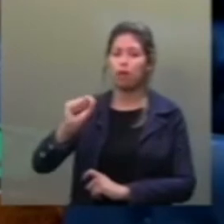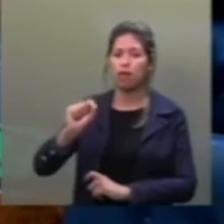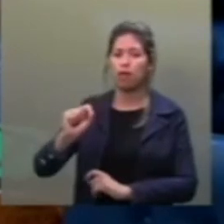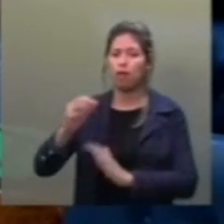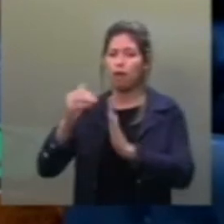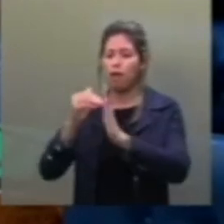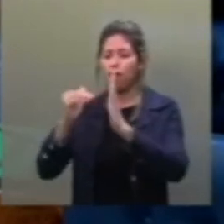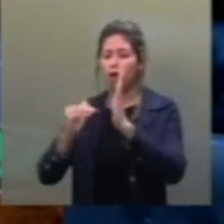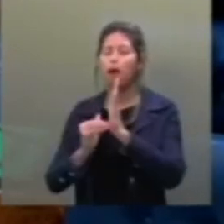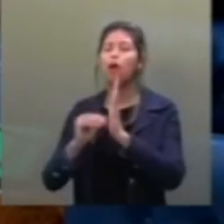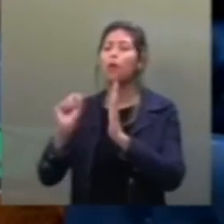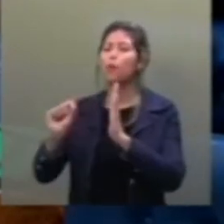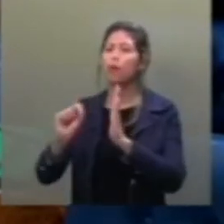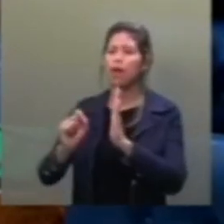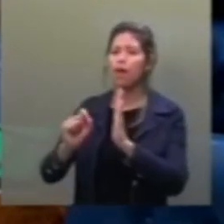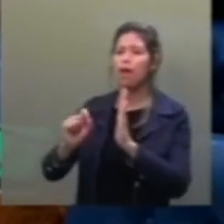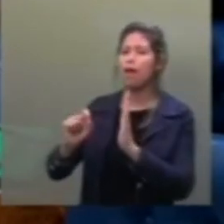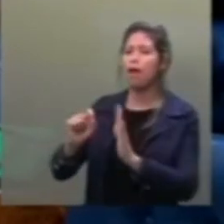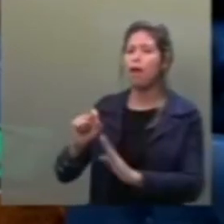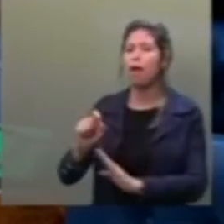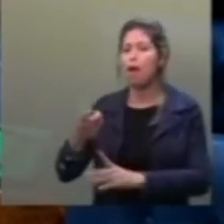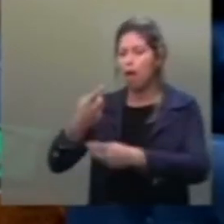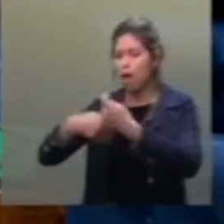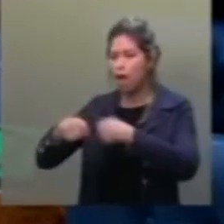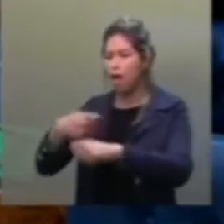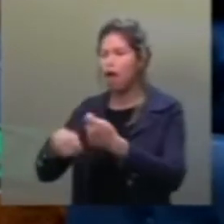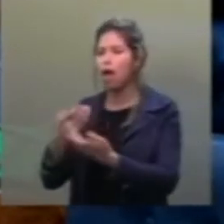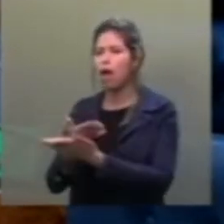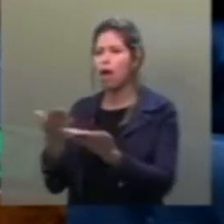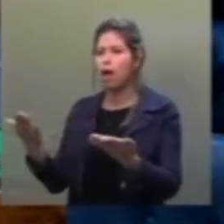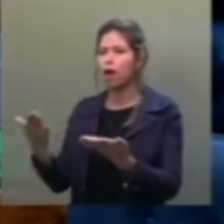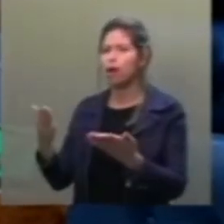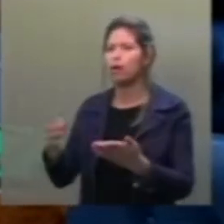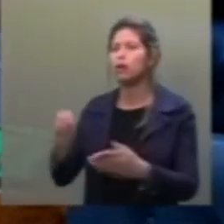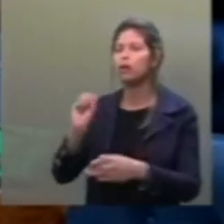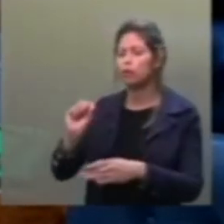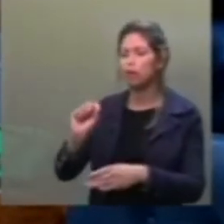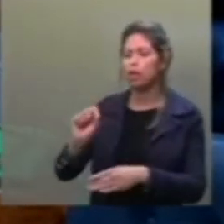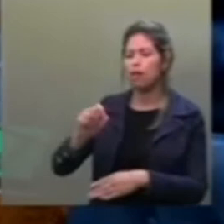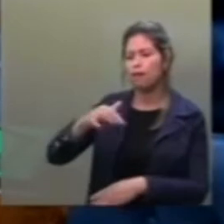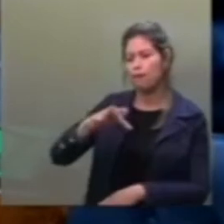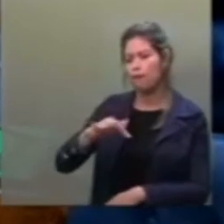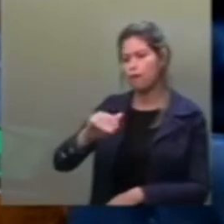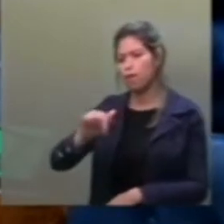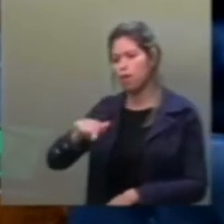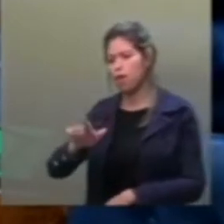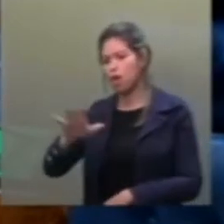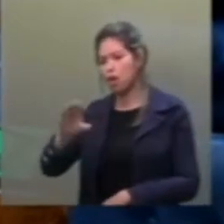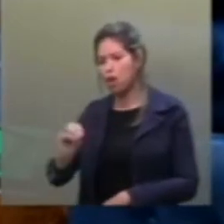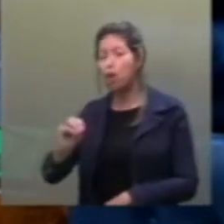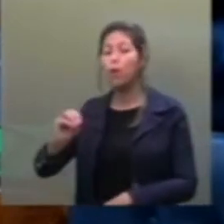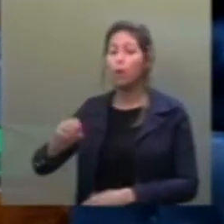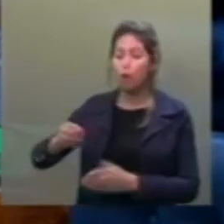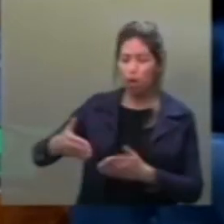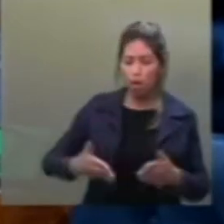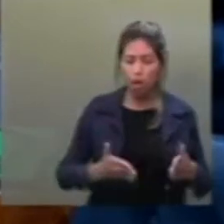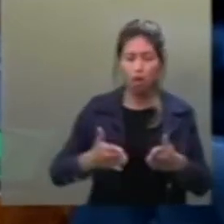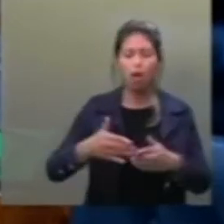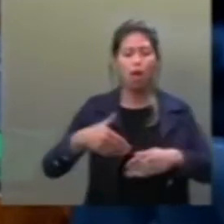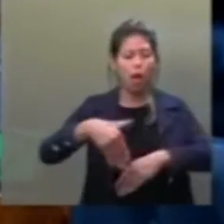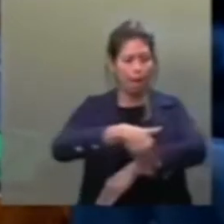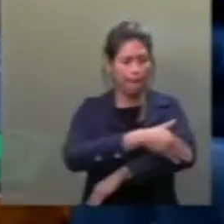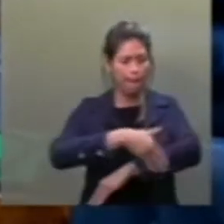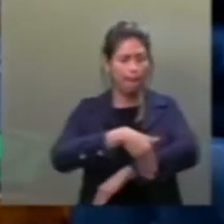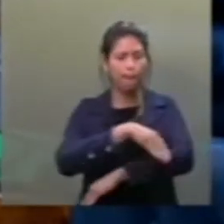cadeias produtivas das agroindústrias o fiagro o Marco legal das ferrovias a BR do Mar